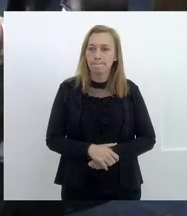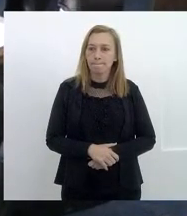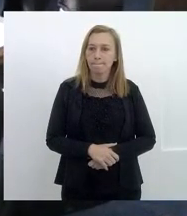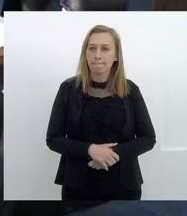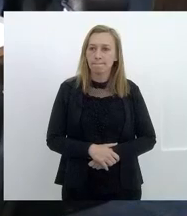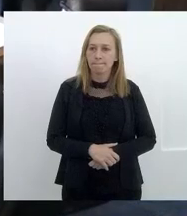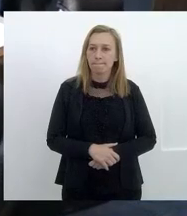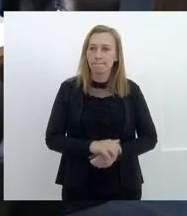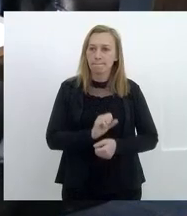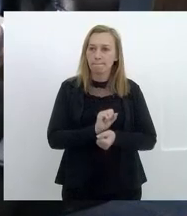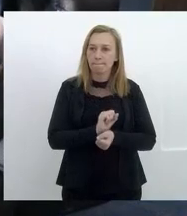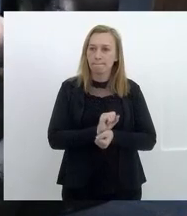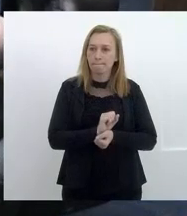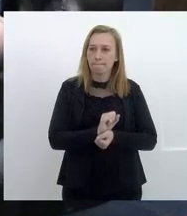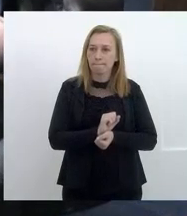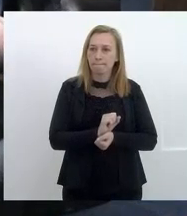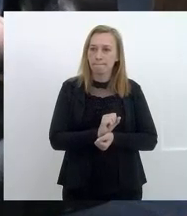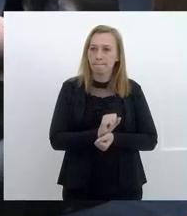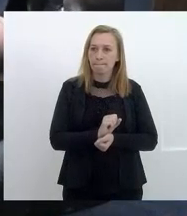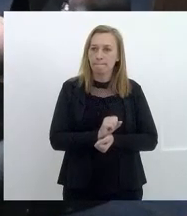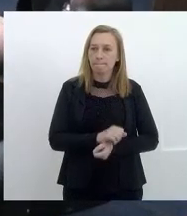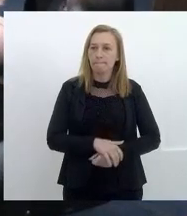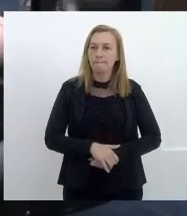Oi Pera aí pera aí